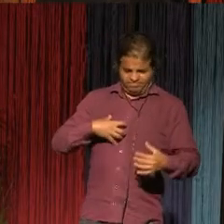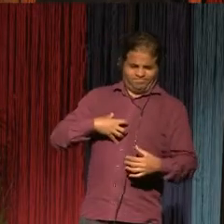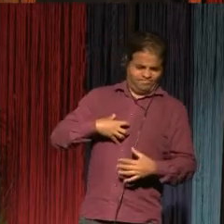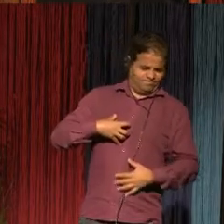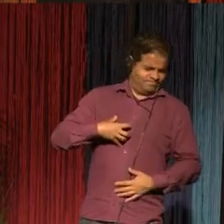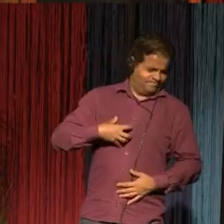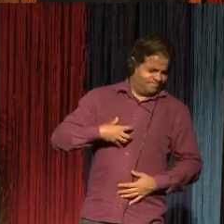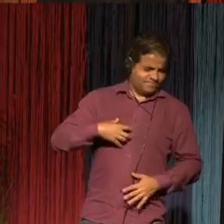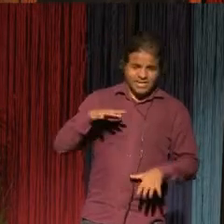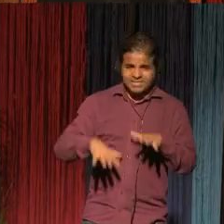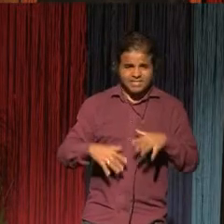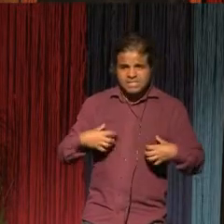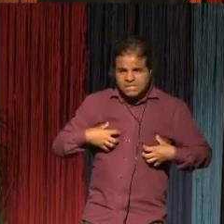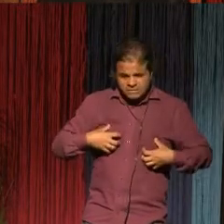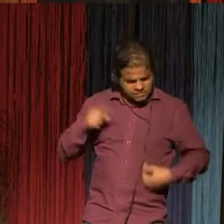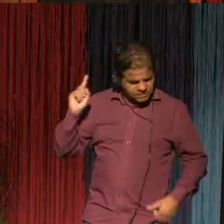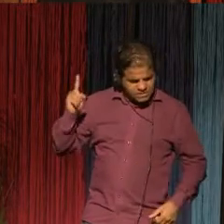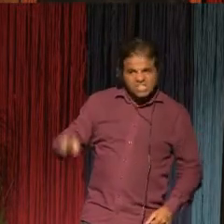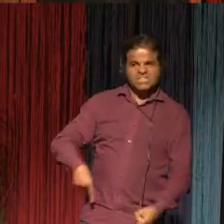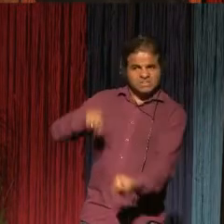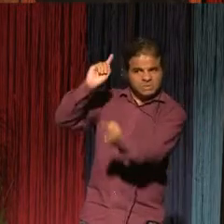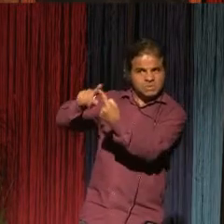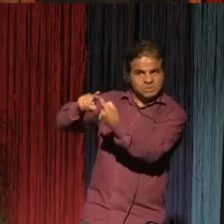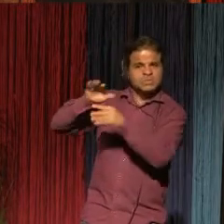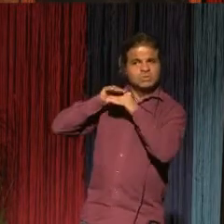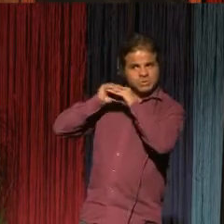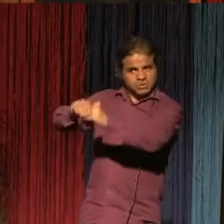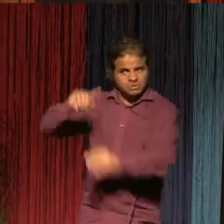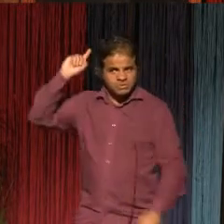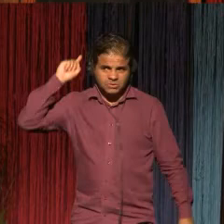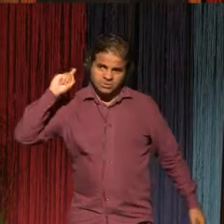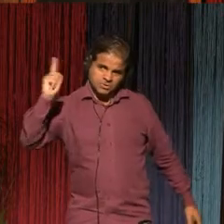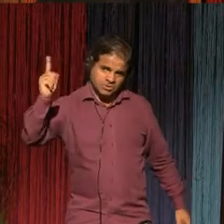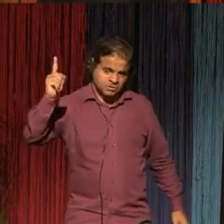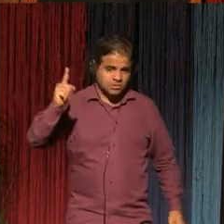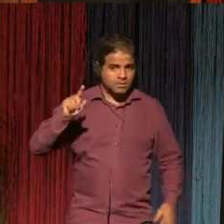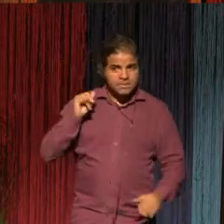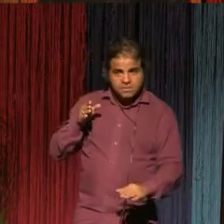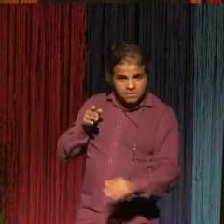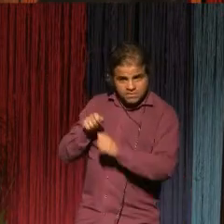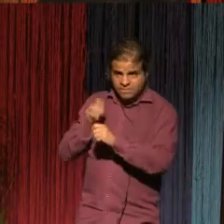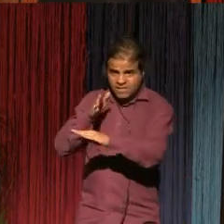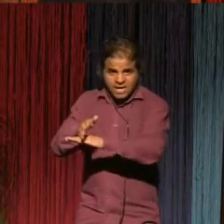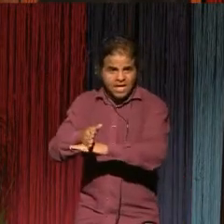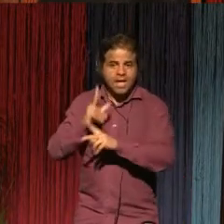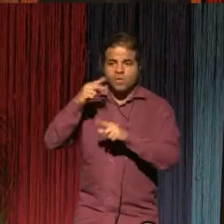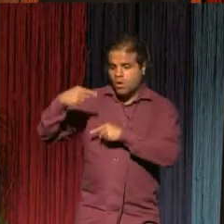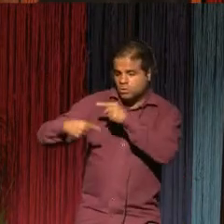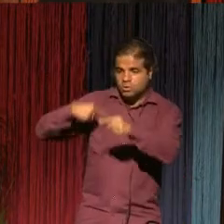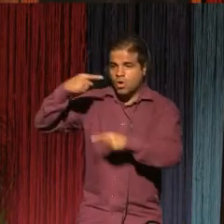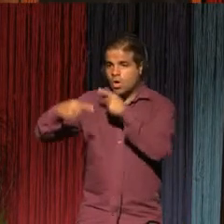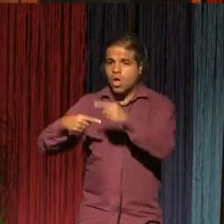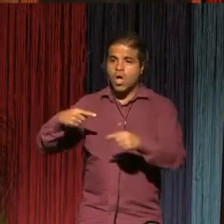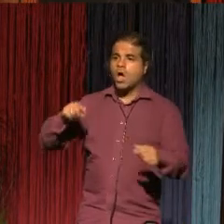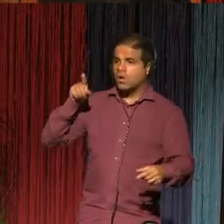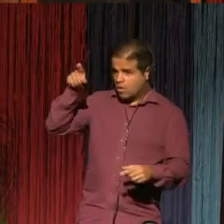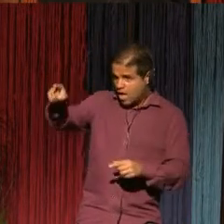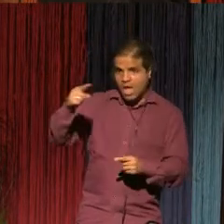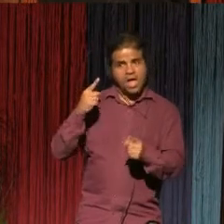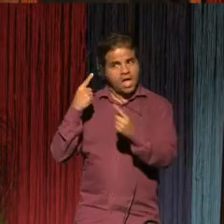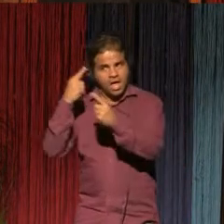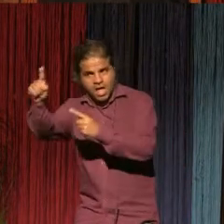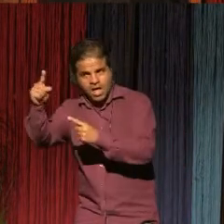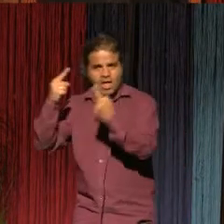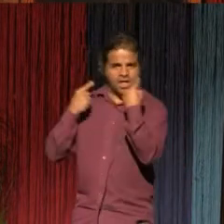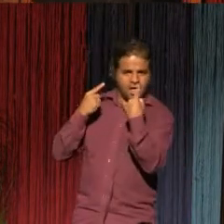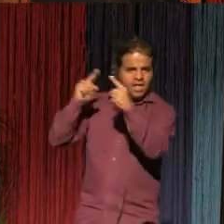primeira reação pode ser querer ferir a pessoa também. Só que se você entrar nisso, você entra naquele joguinho do olho por olho. A gente tem que